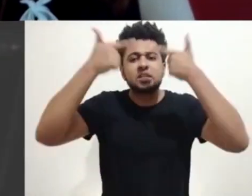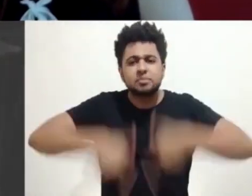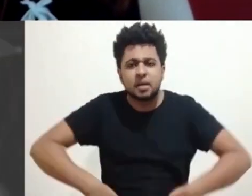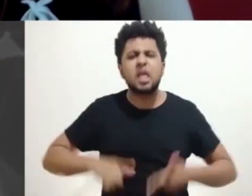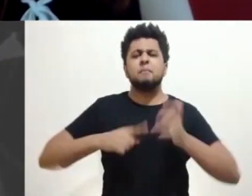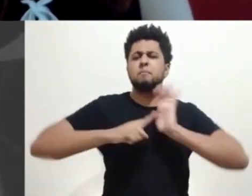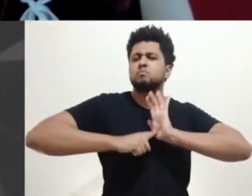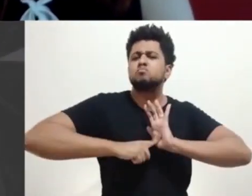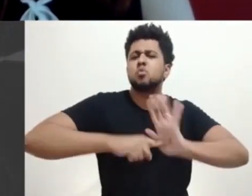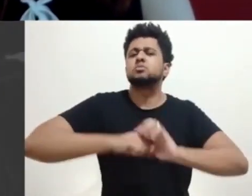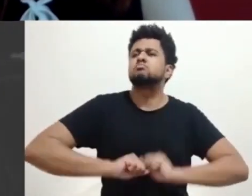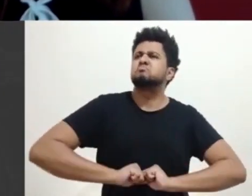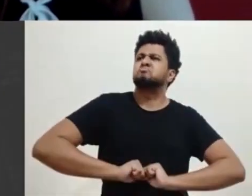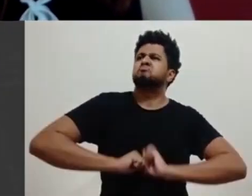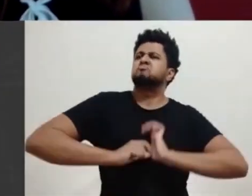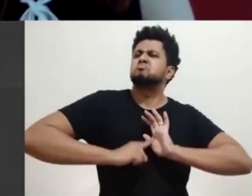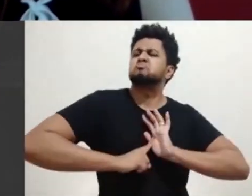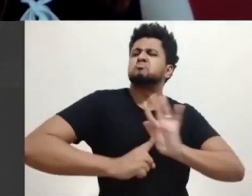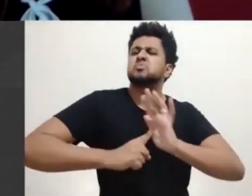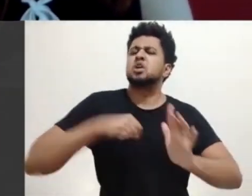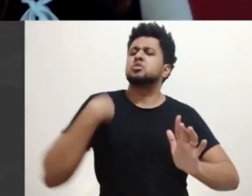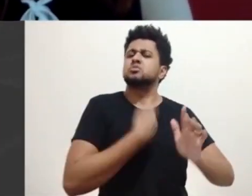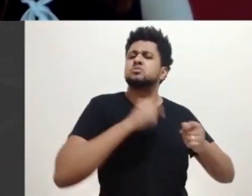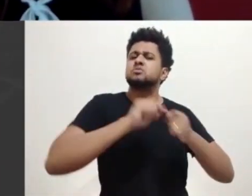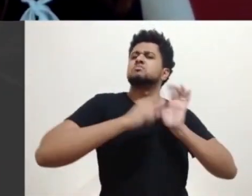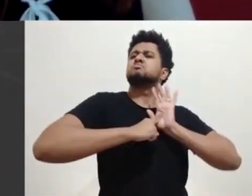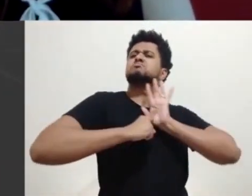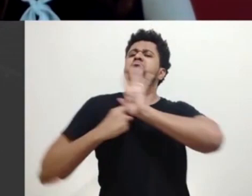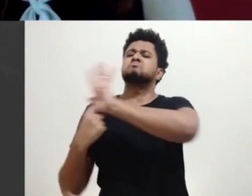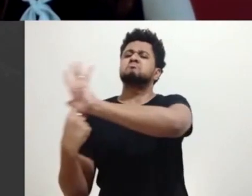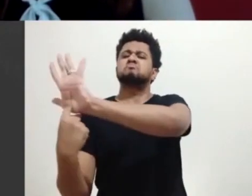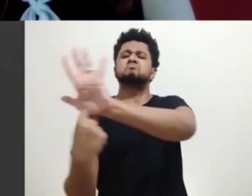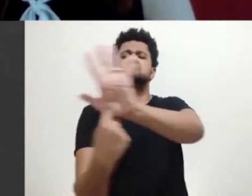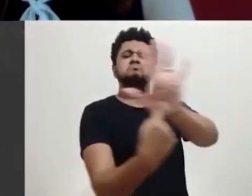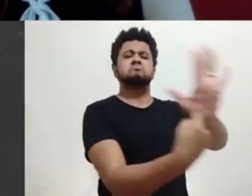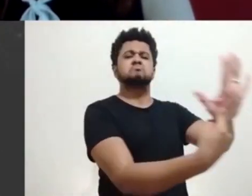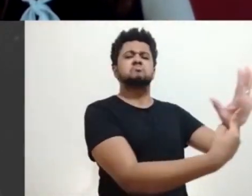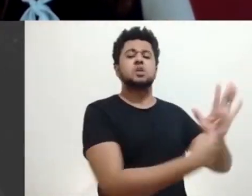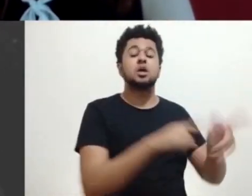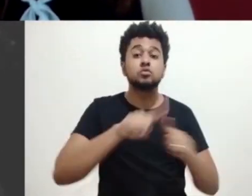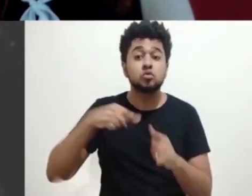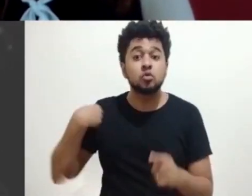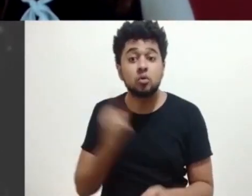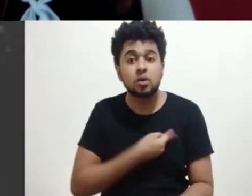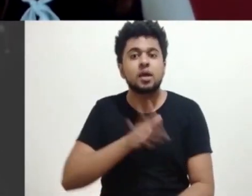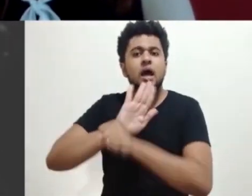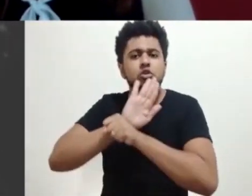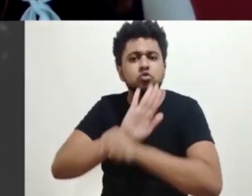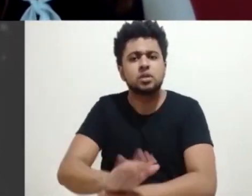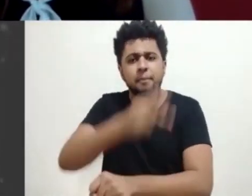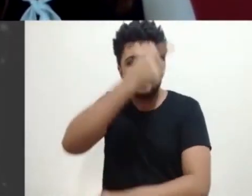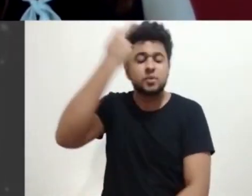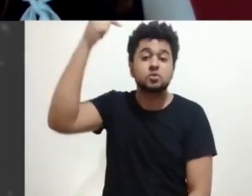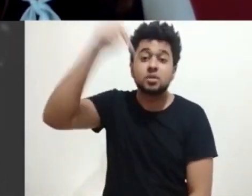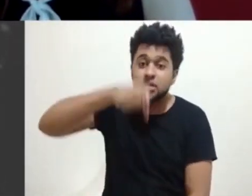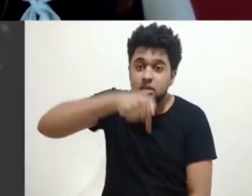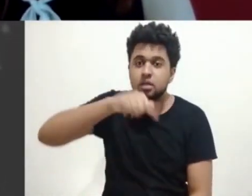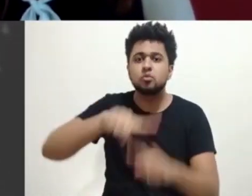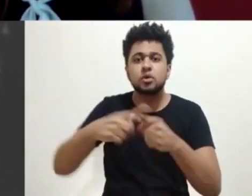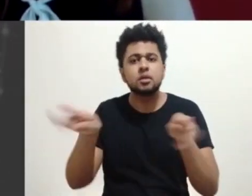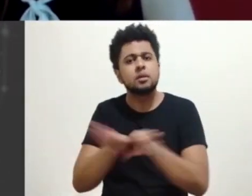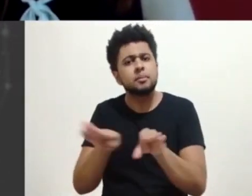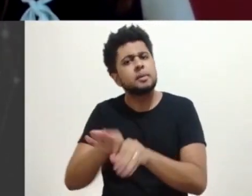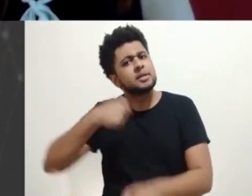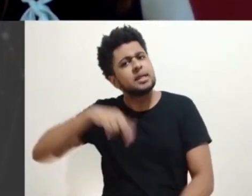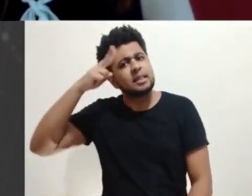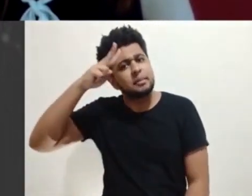descarada mesmo, A gente tem que falar, olha, a gente está fazendo e a gente estuda tudo isso para ajudar quem está aqui, até porque tem que lembrar que a